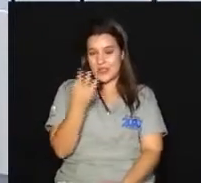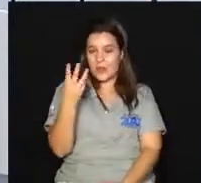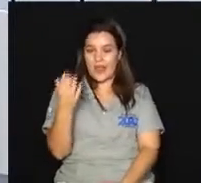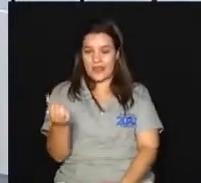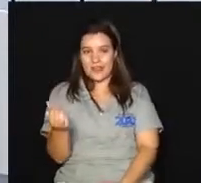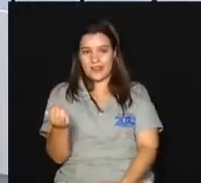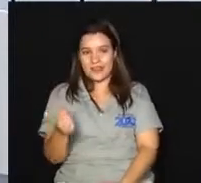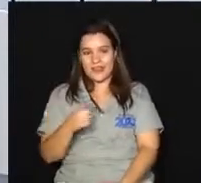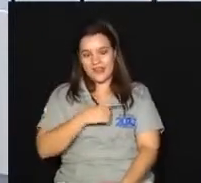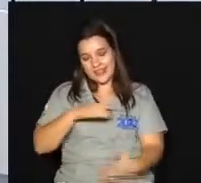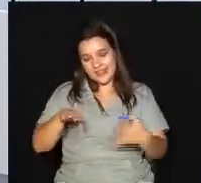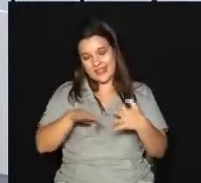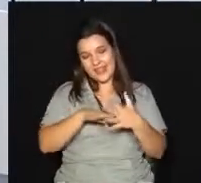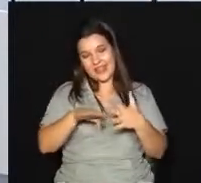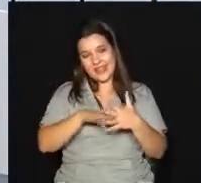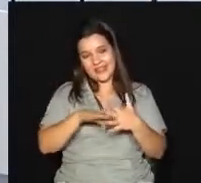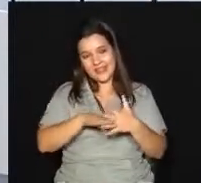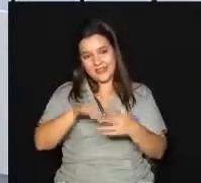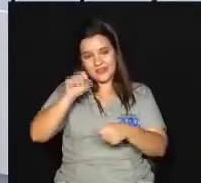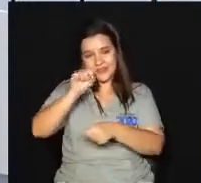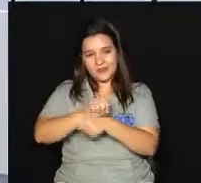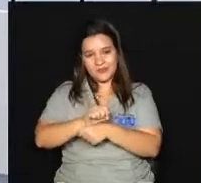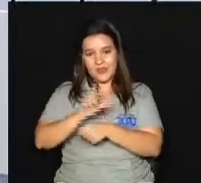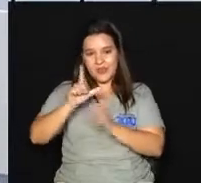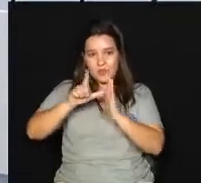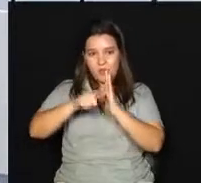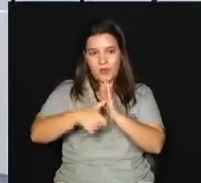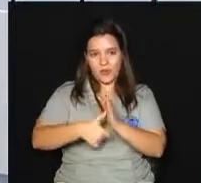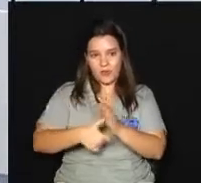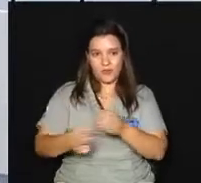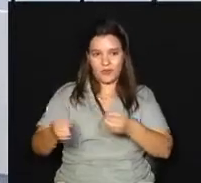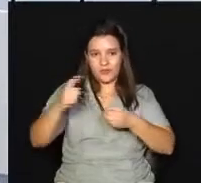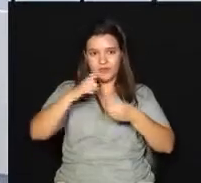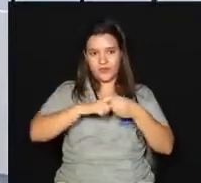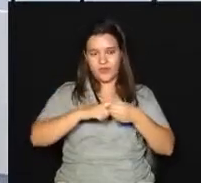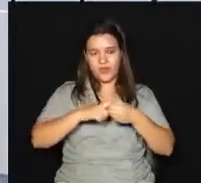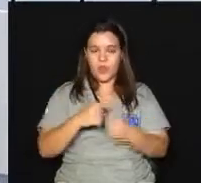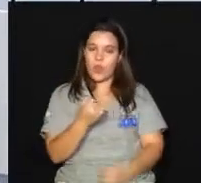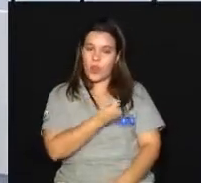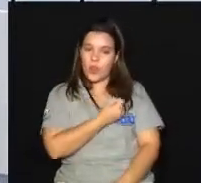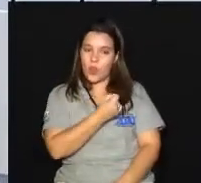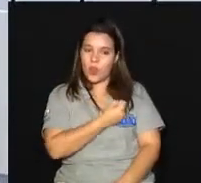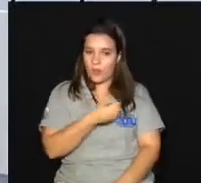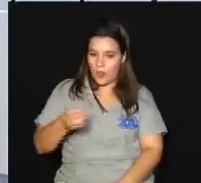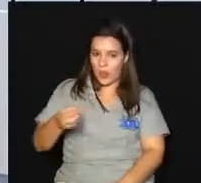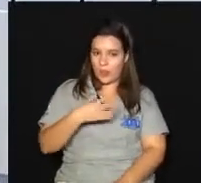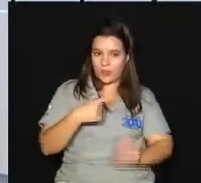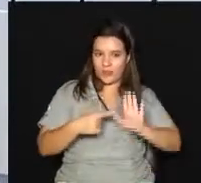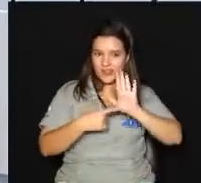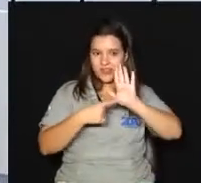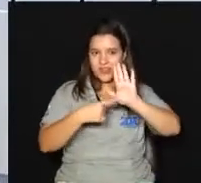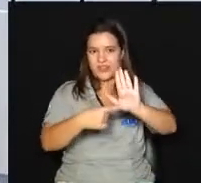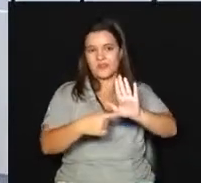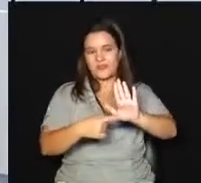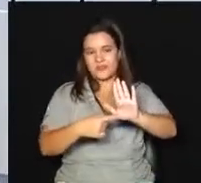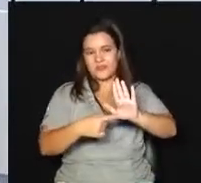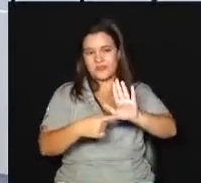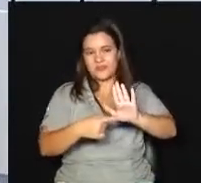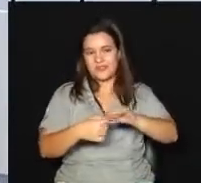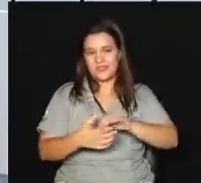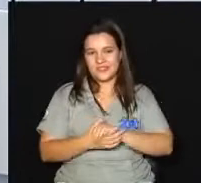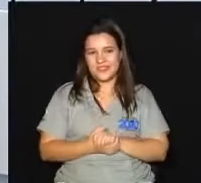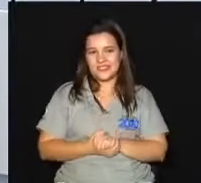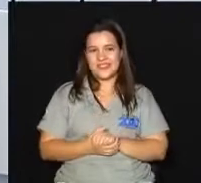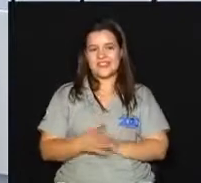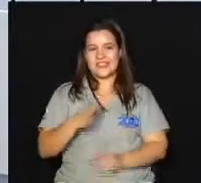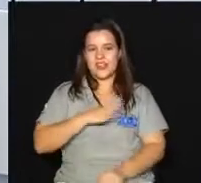6h46, a gente vai fazer mais uma pausa e daqui a pouco a gente volta atualizando e dando aquela passada geral aqui na cidade